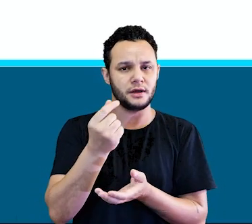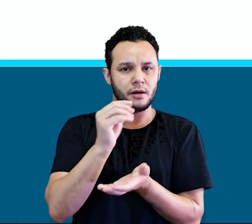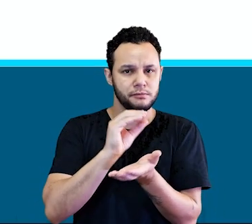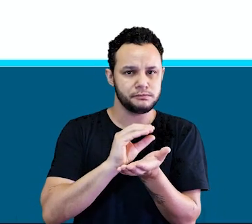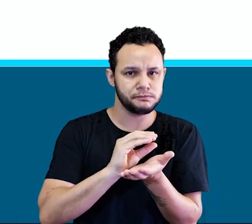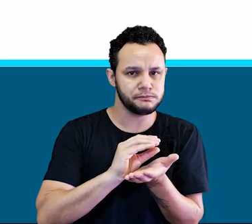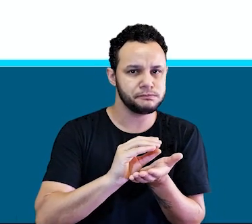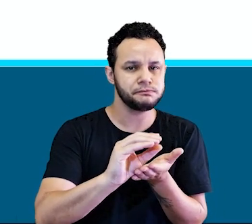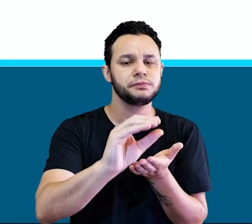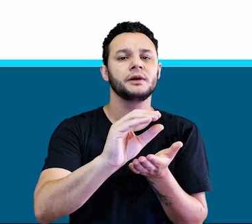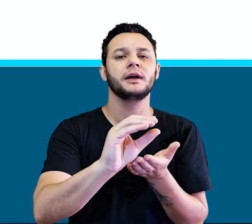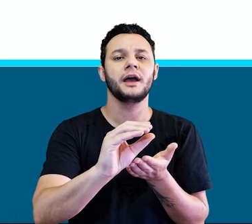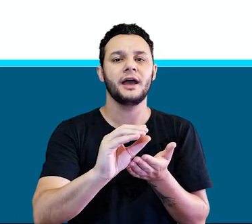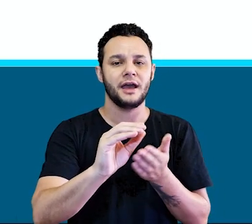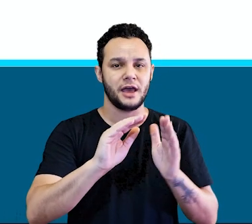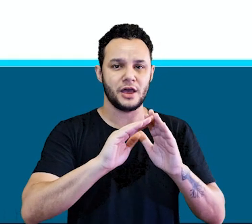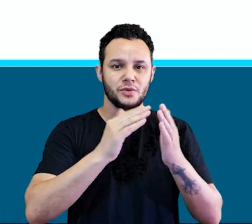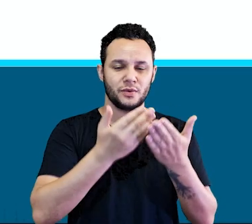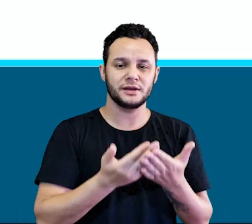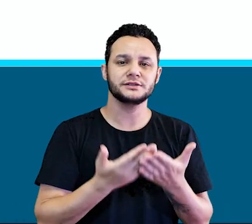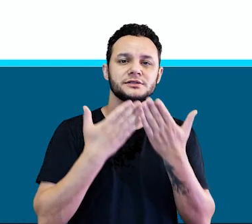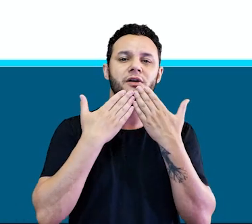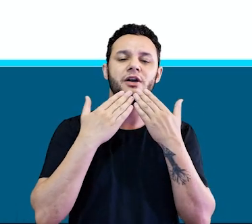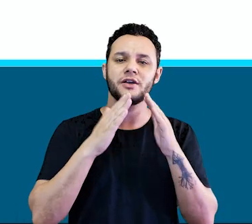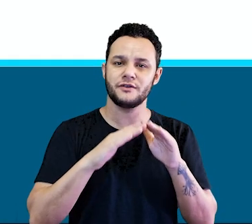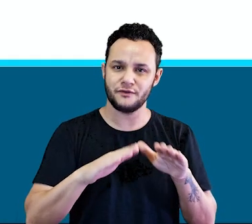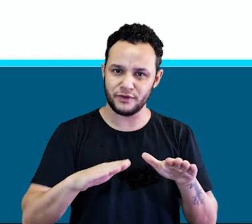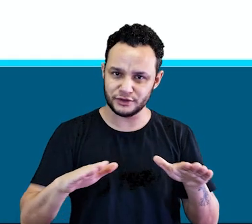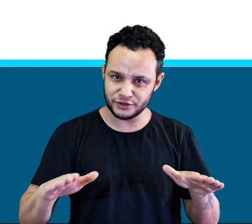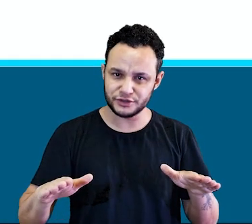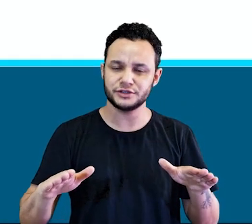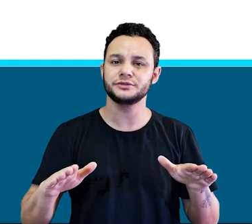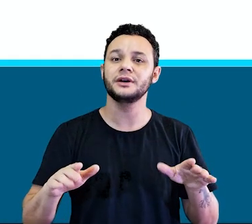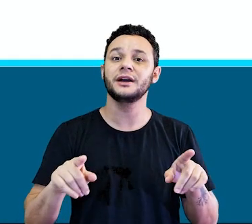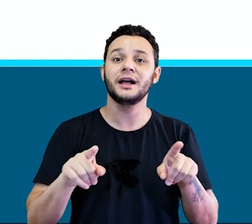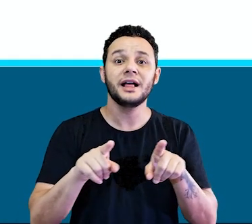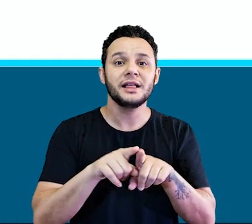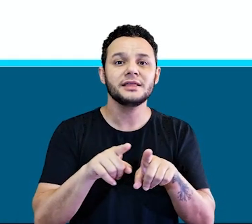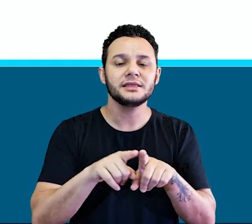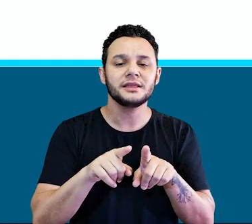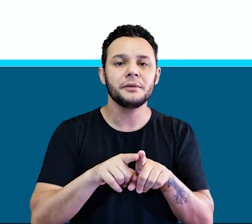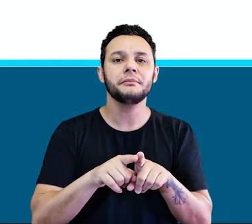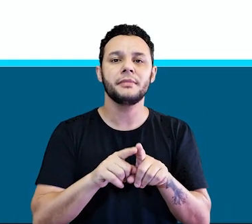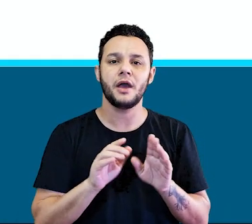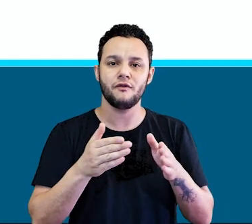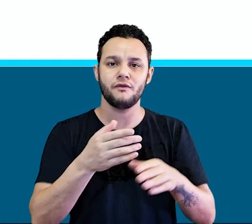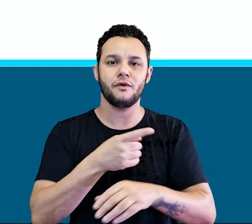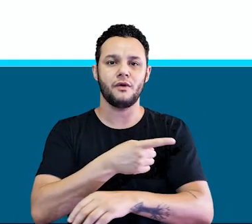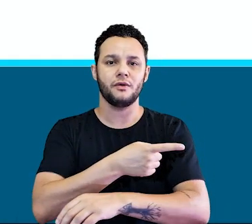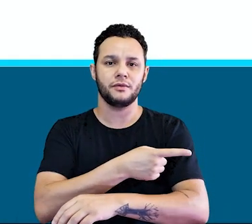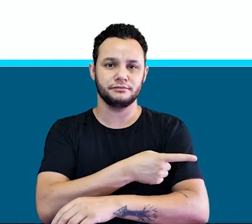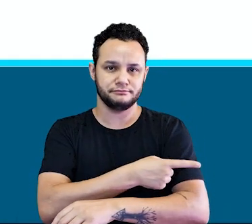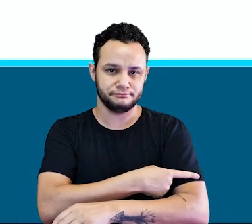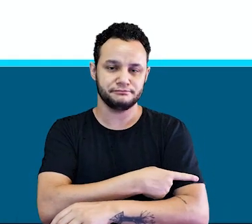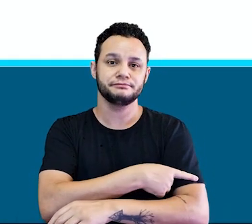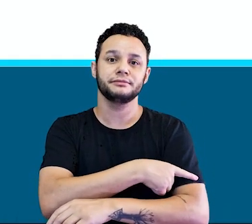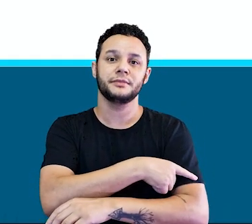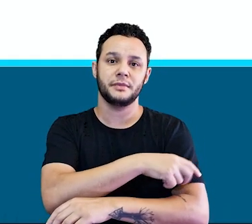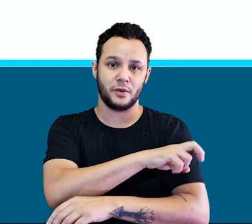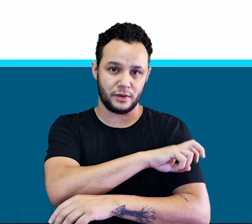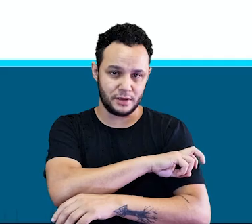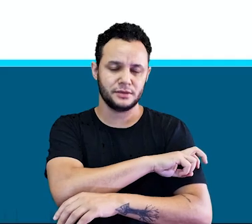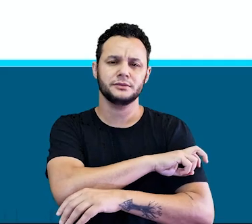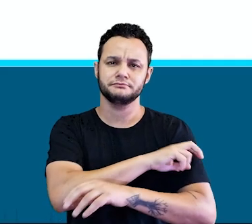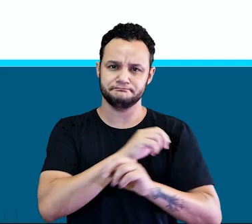pelo financiamento da educação infantil, né, e do ensino fundamental, especialmente o ensino fundamental 1,